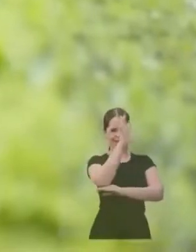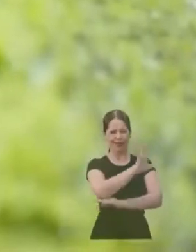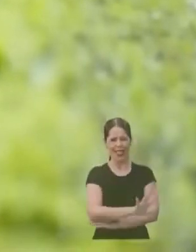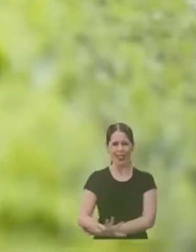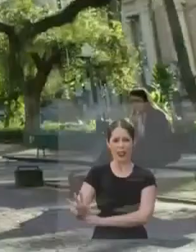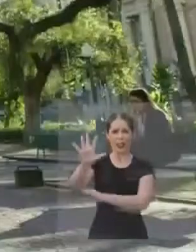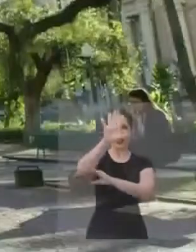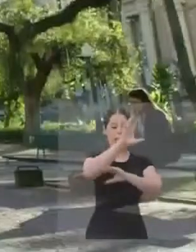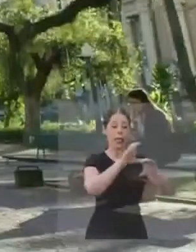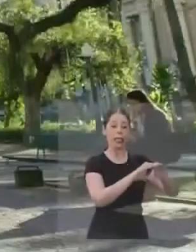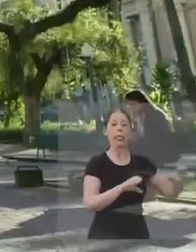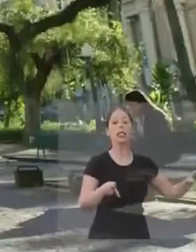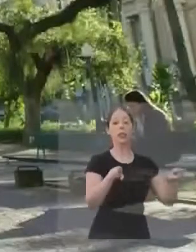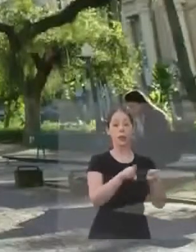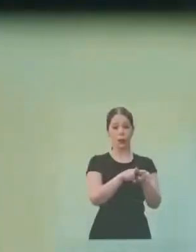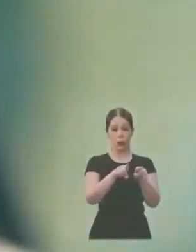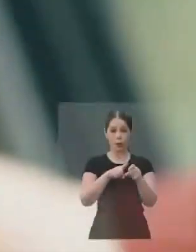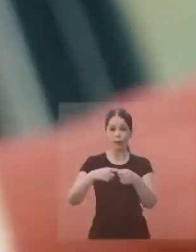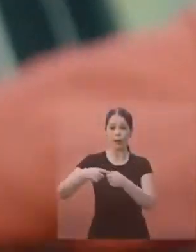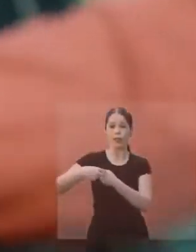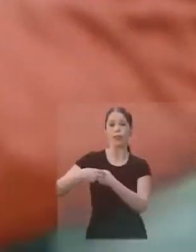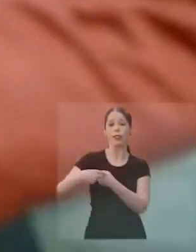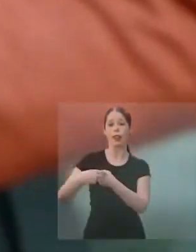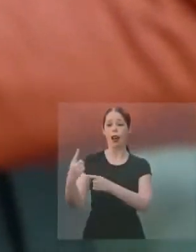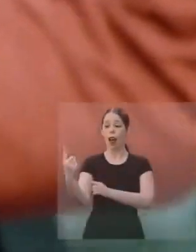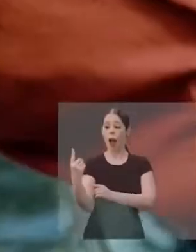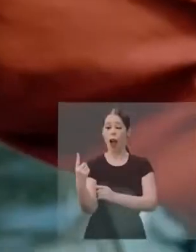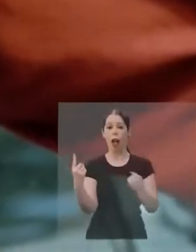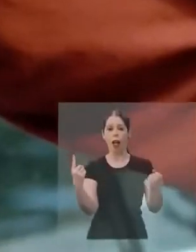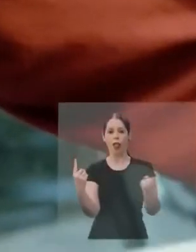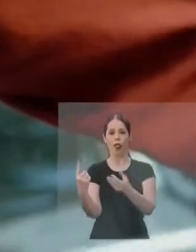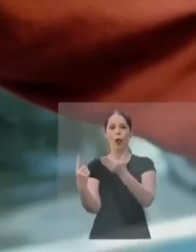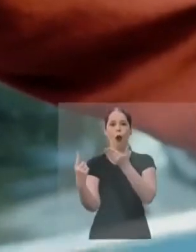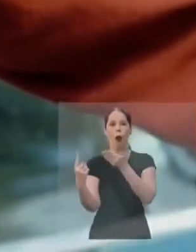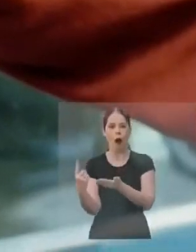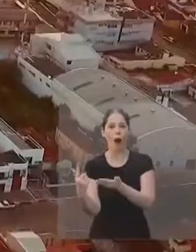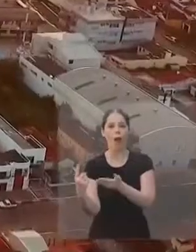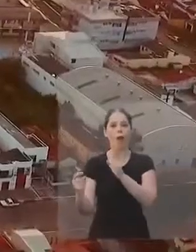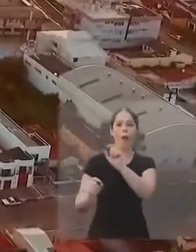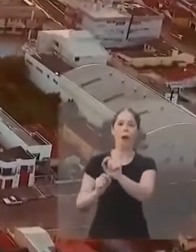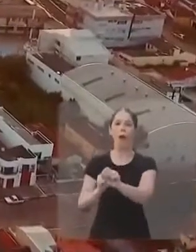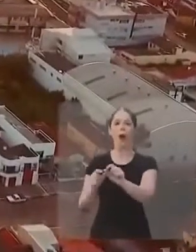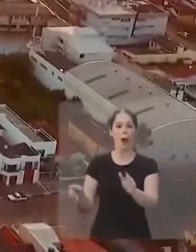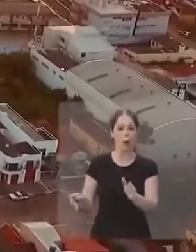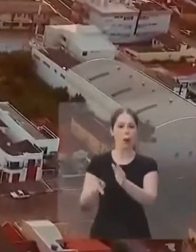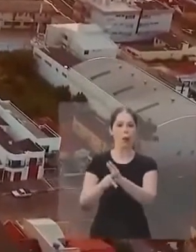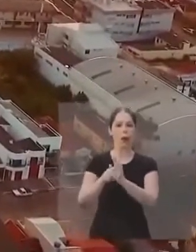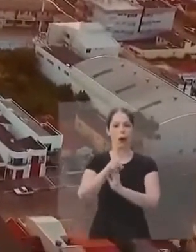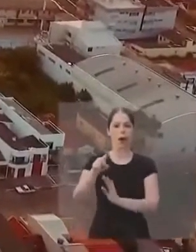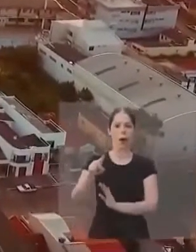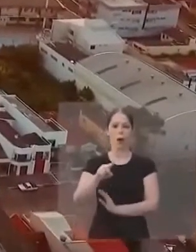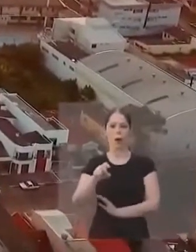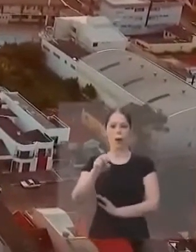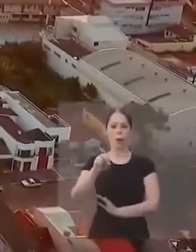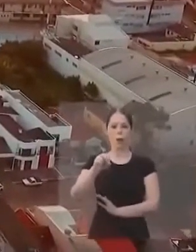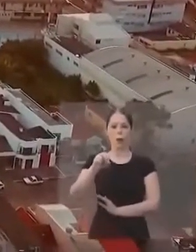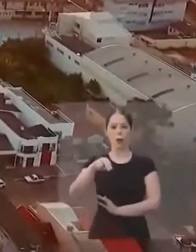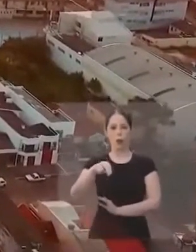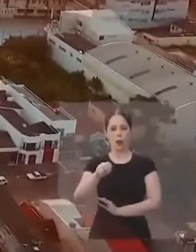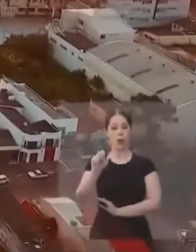no campo e na cidade, tá chegando a novidade que vem lá da